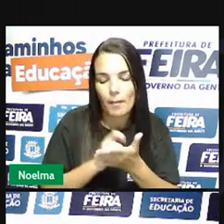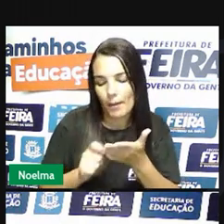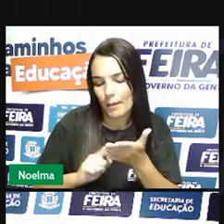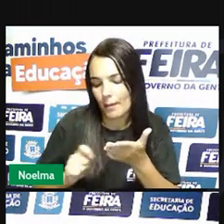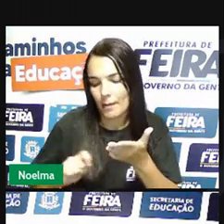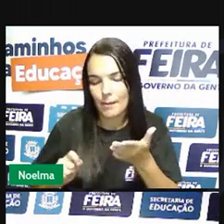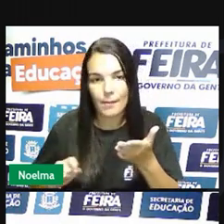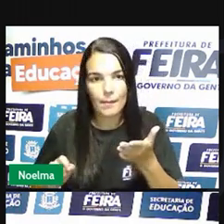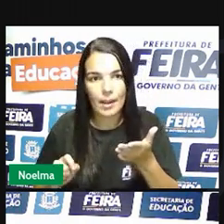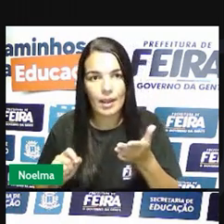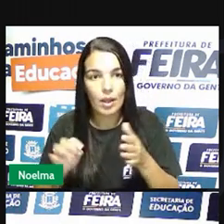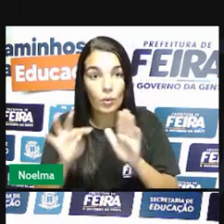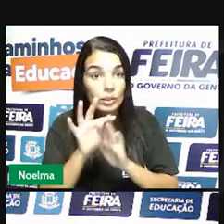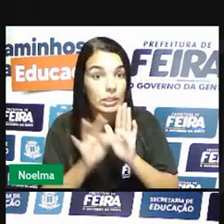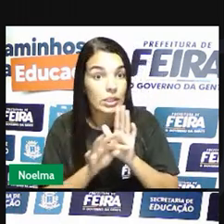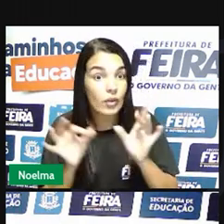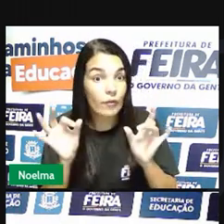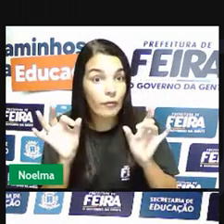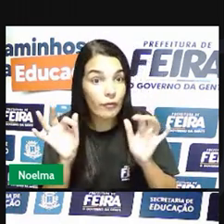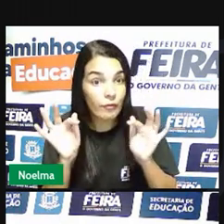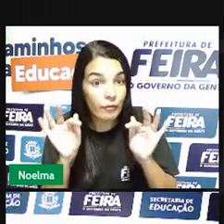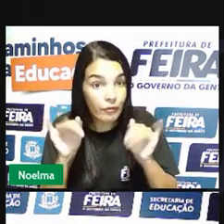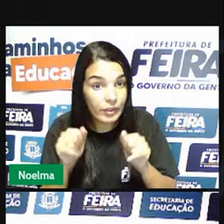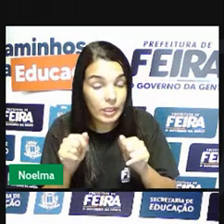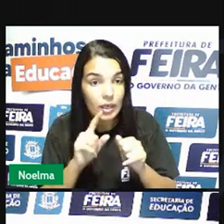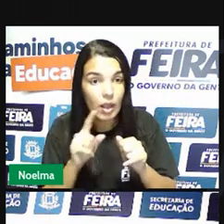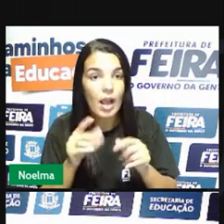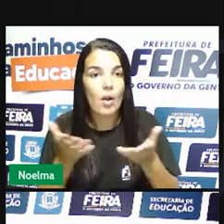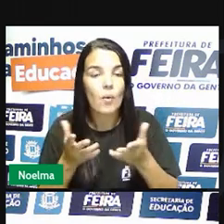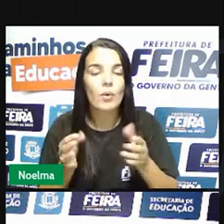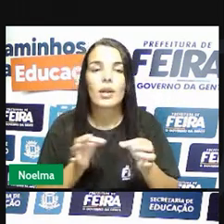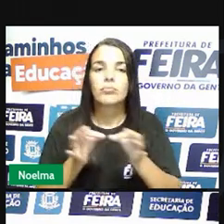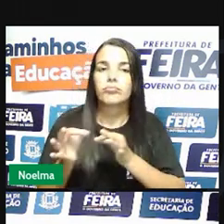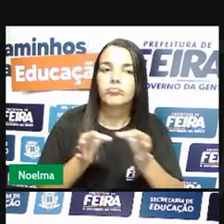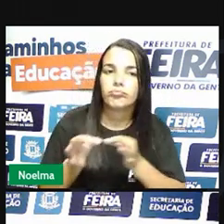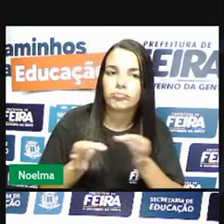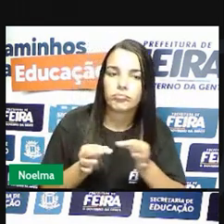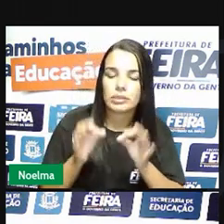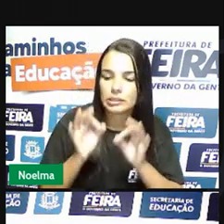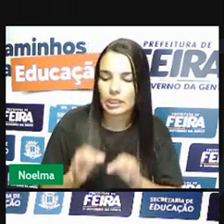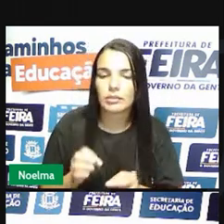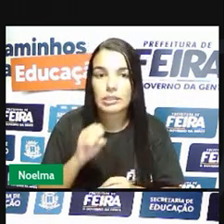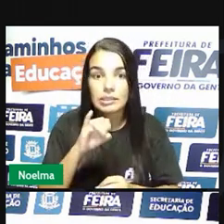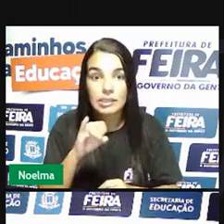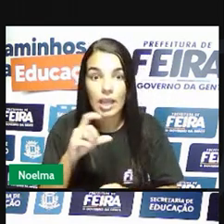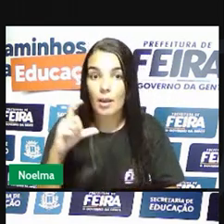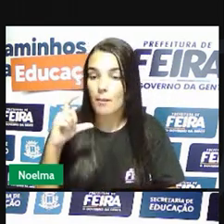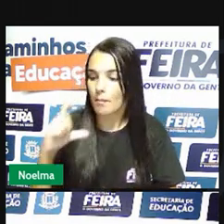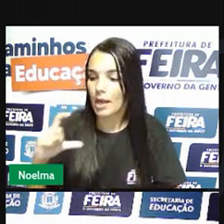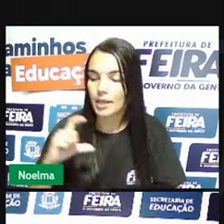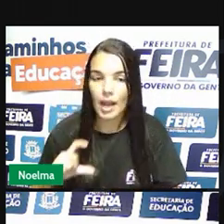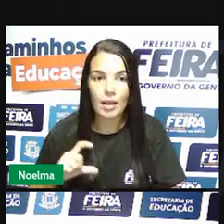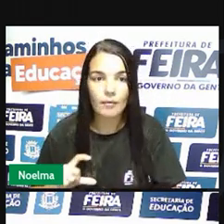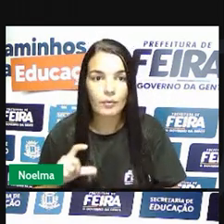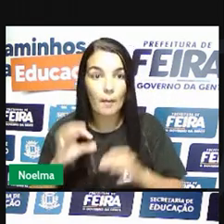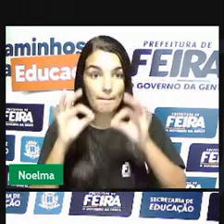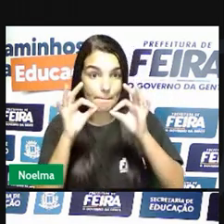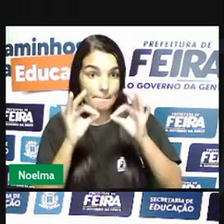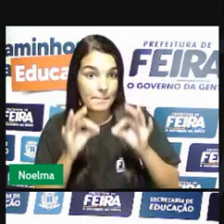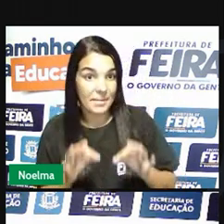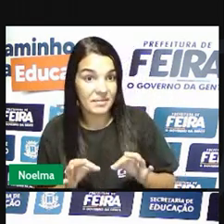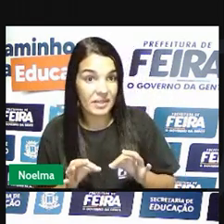é o texto final. Aí a gente vem para a correção. Os parágrafos estão bem feitos?